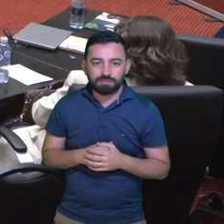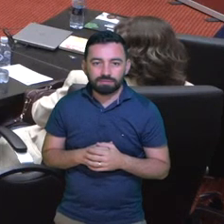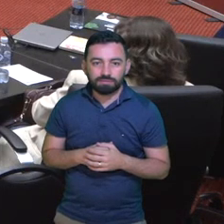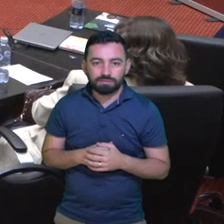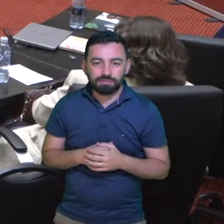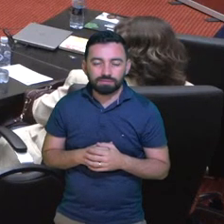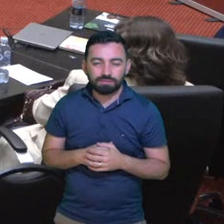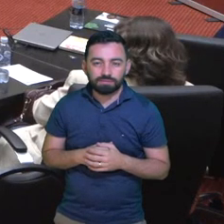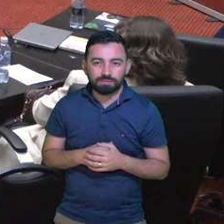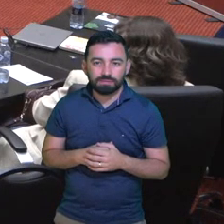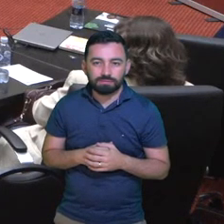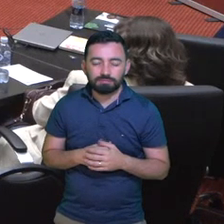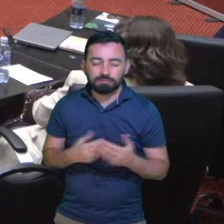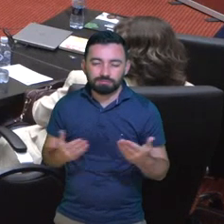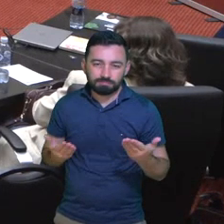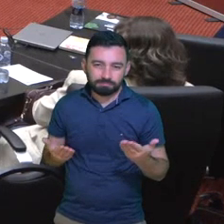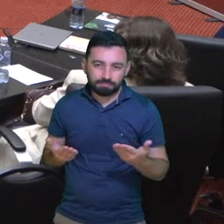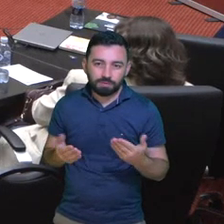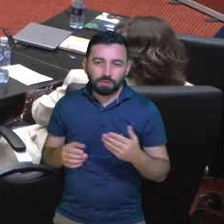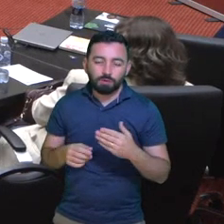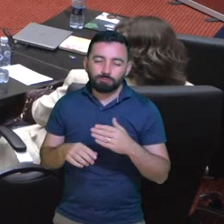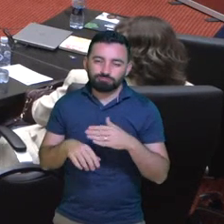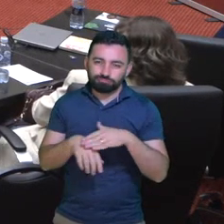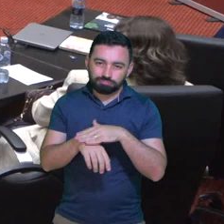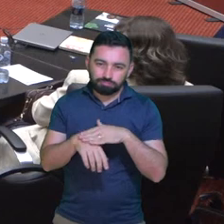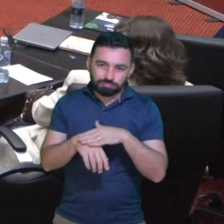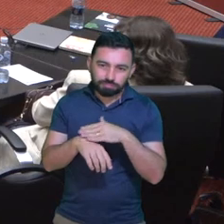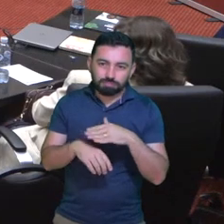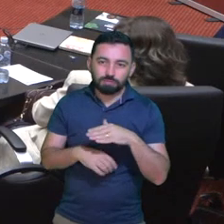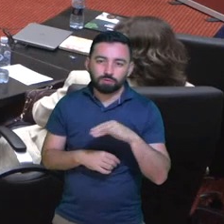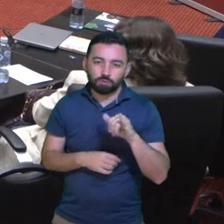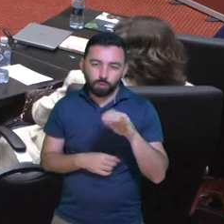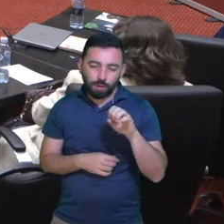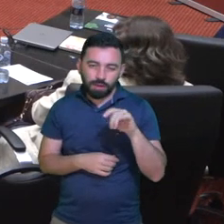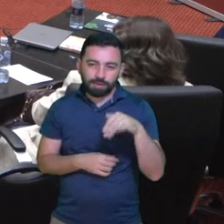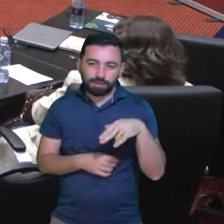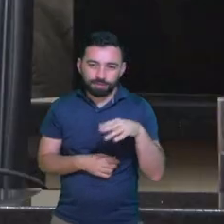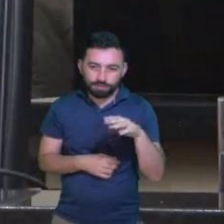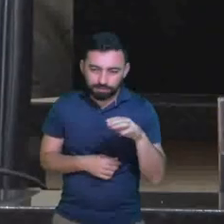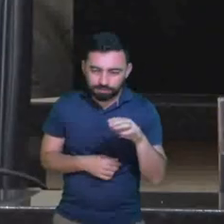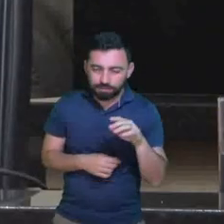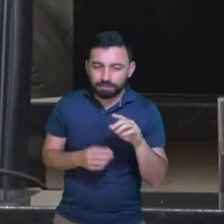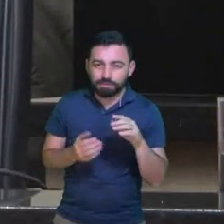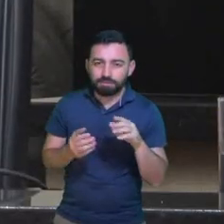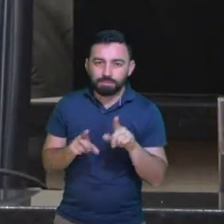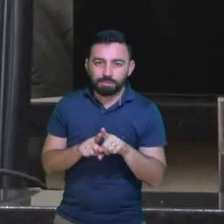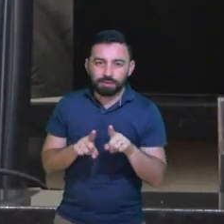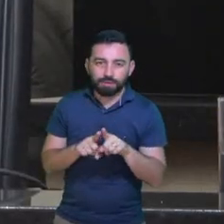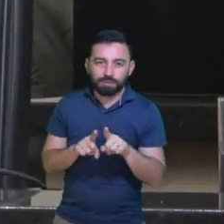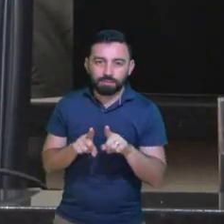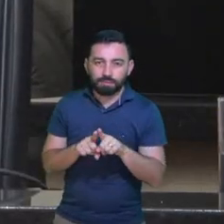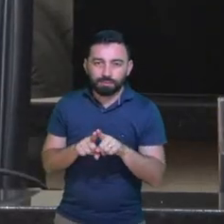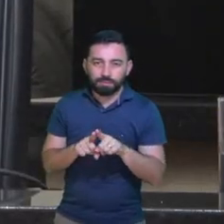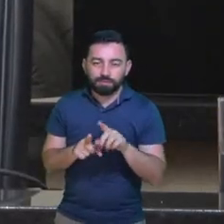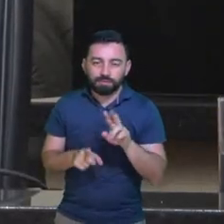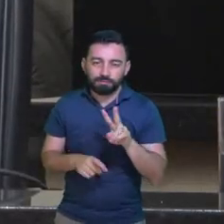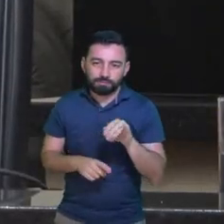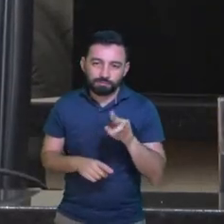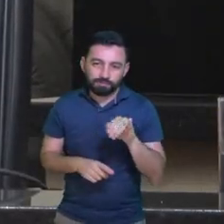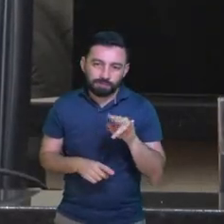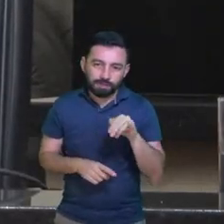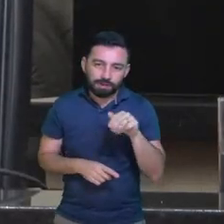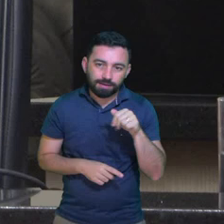dialogar com o jo com né Joaquim e a Viviane